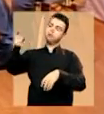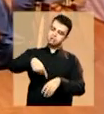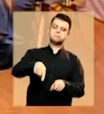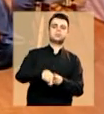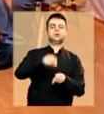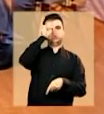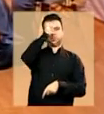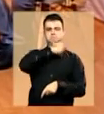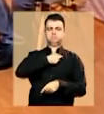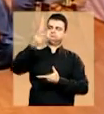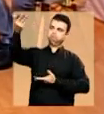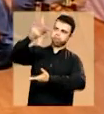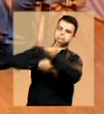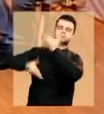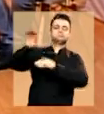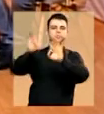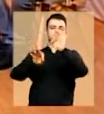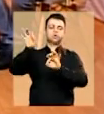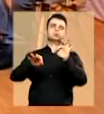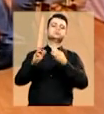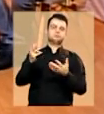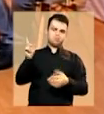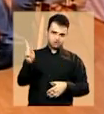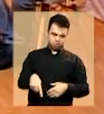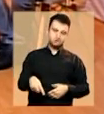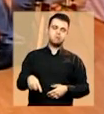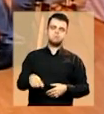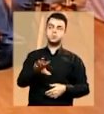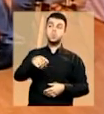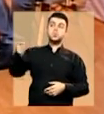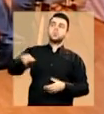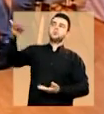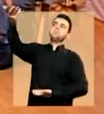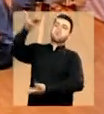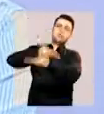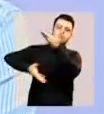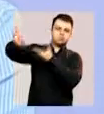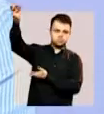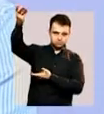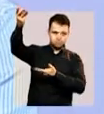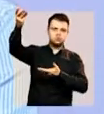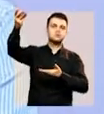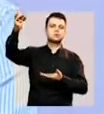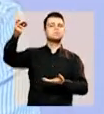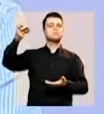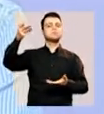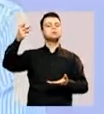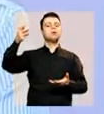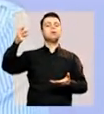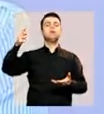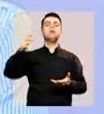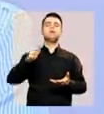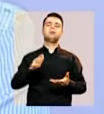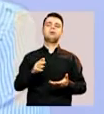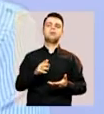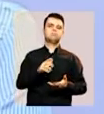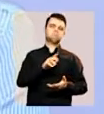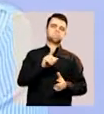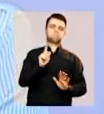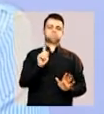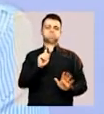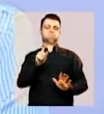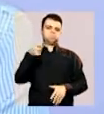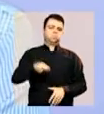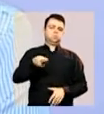aqui. Mas não necessariamente a gente faz essa troca, né? Se eu for para lá, alguém vem no meu lugar. E, então